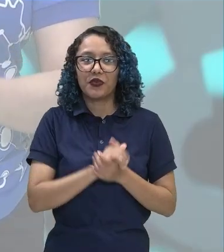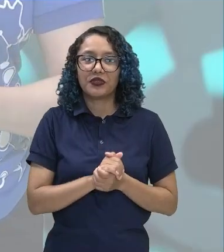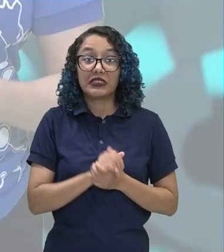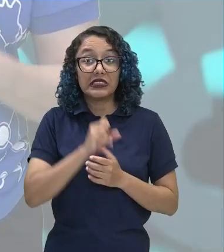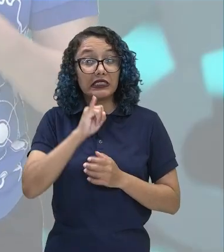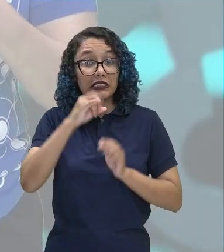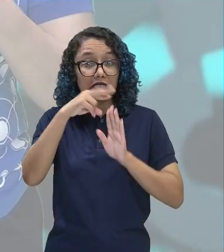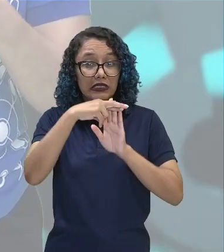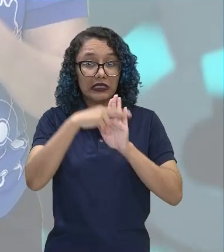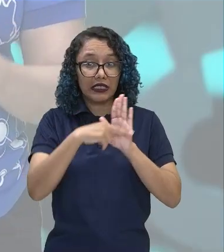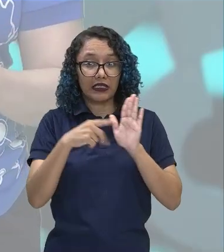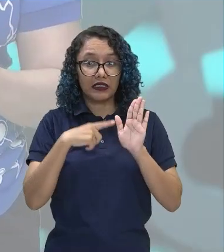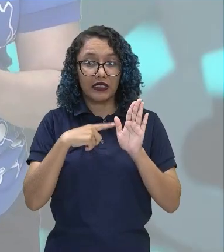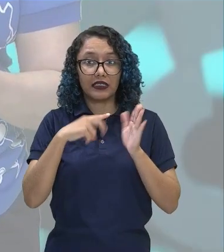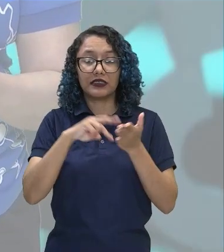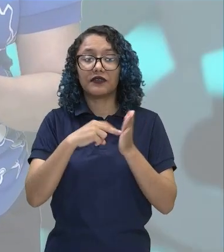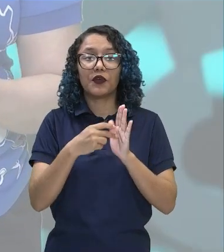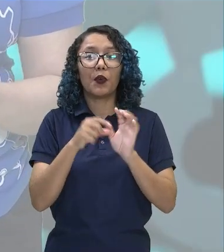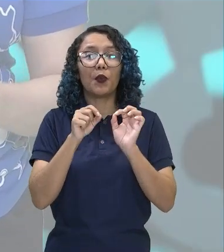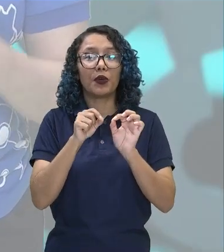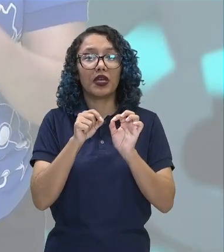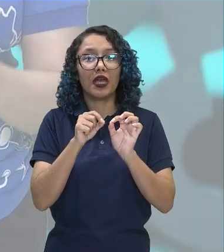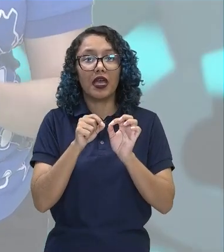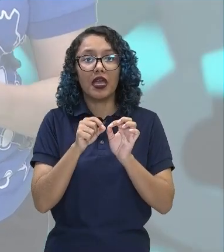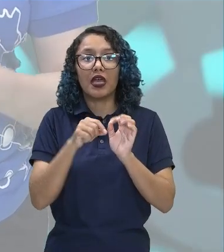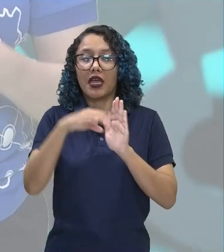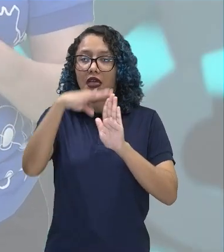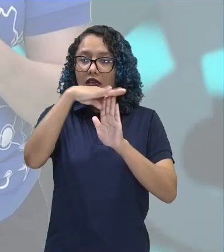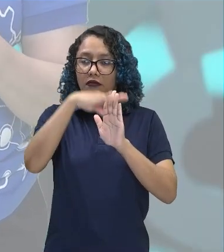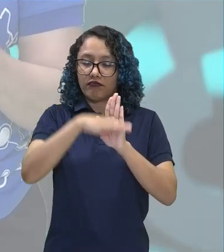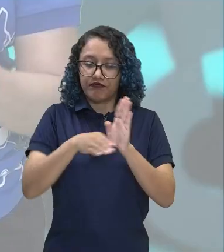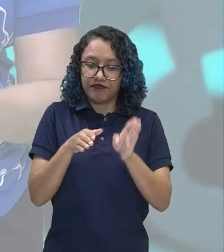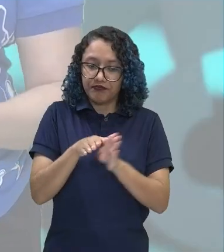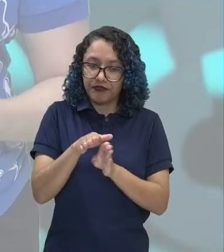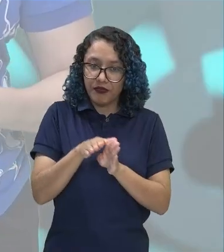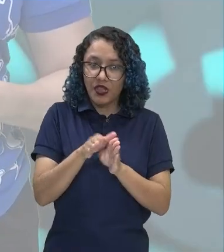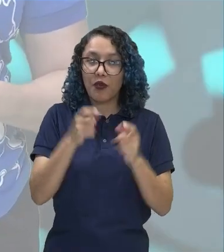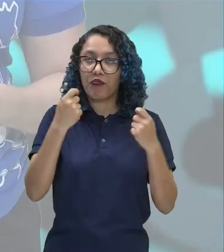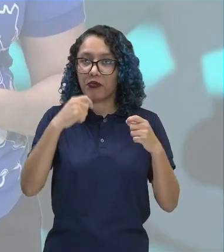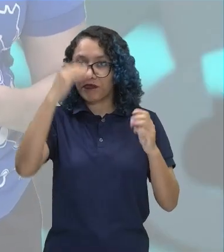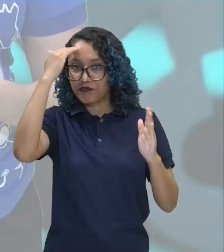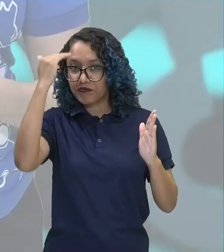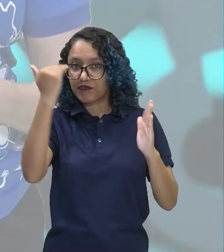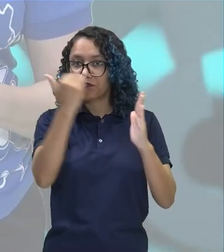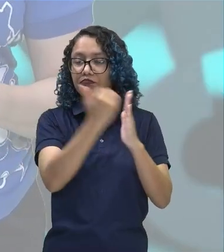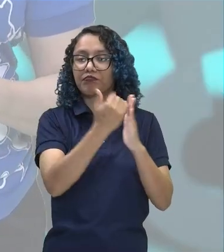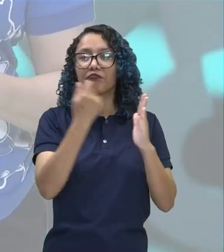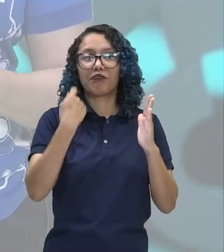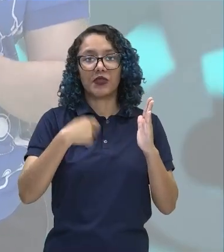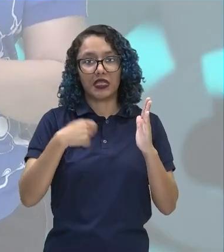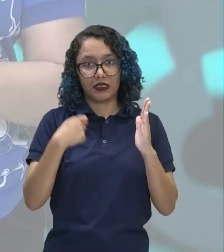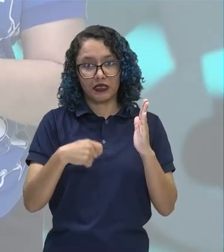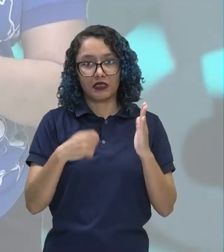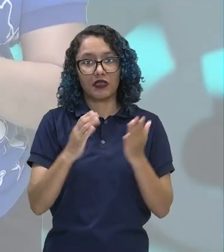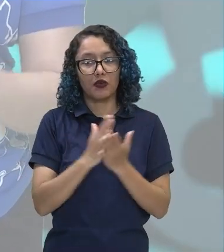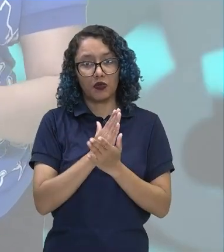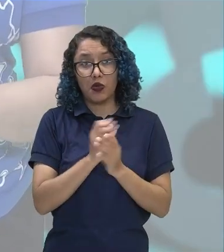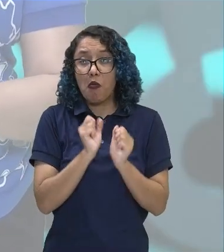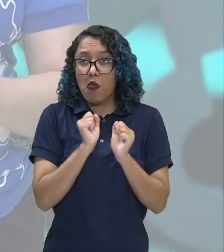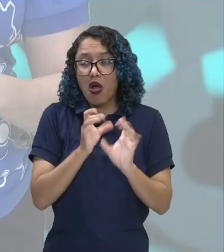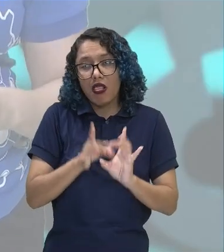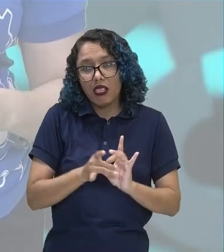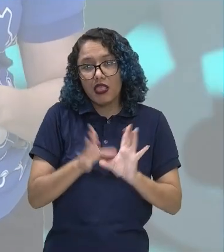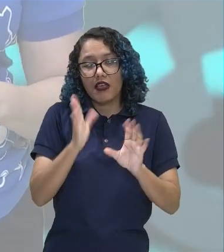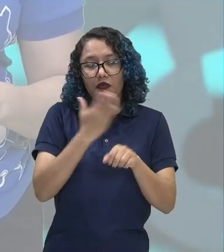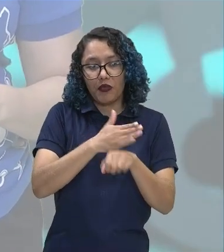regras, porque aqui tem normas, né? Existem coisas que você vai poder praticar ali e